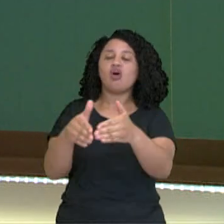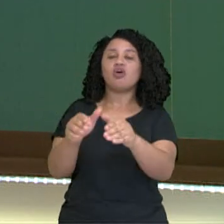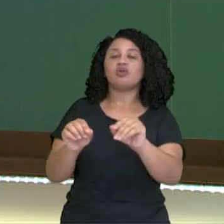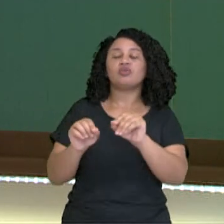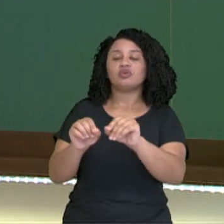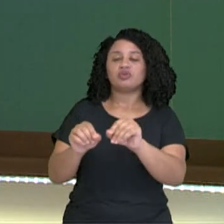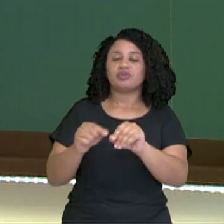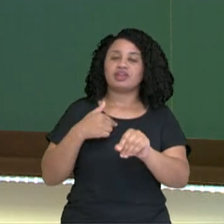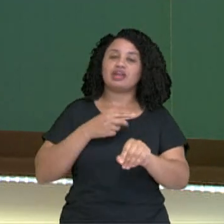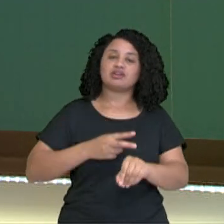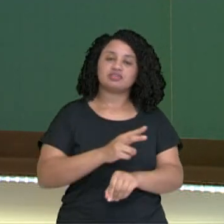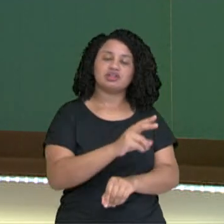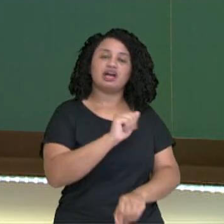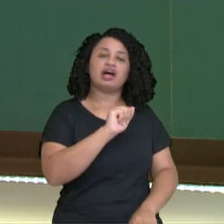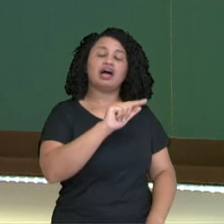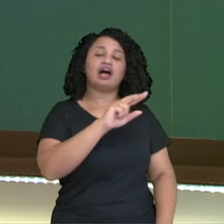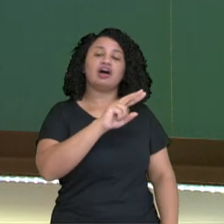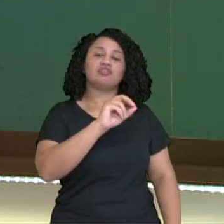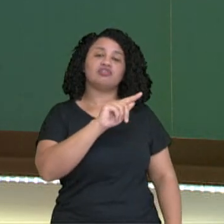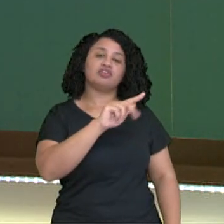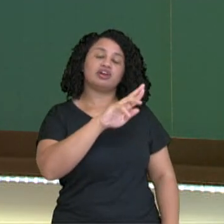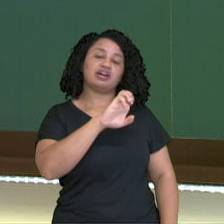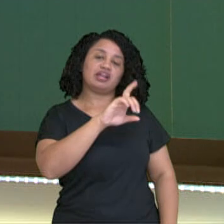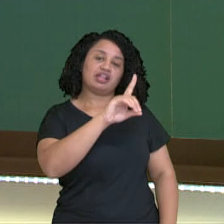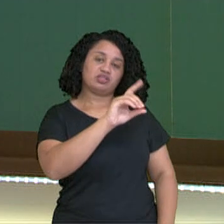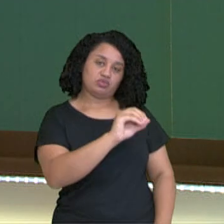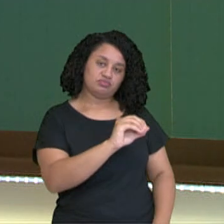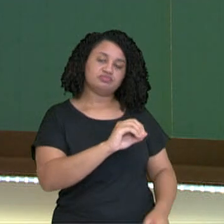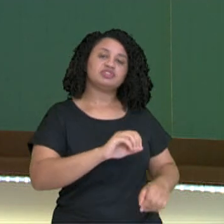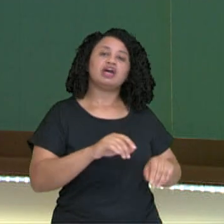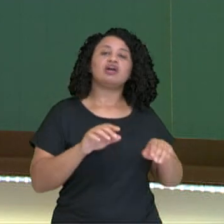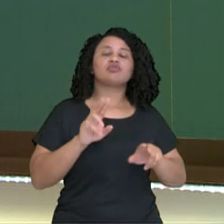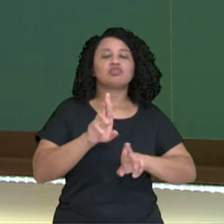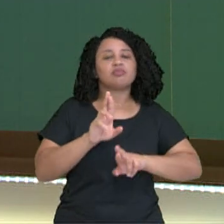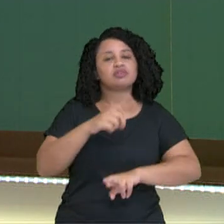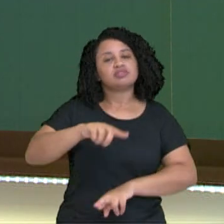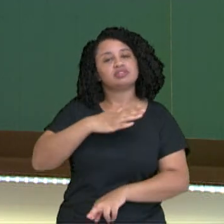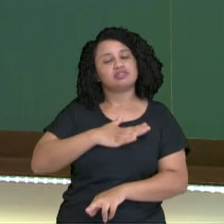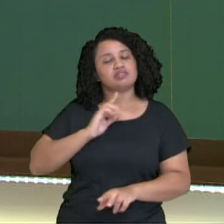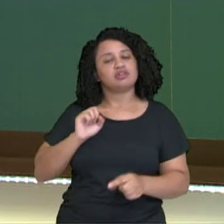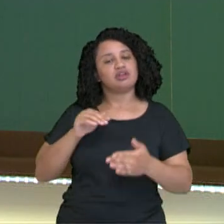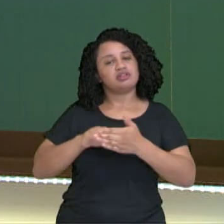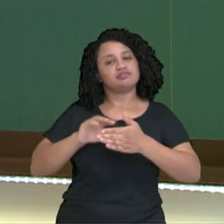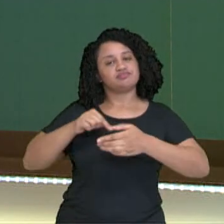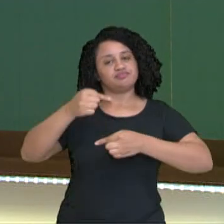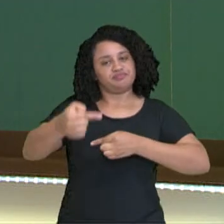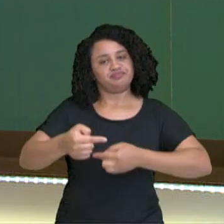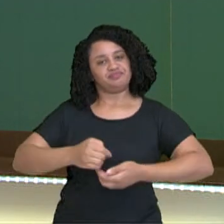constante de Avogadro e ao volume molar. Espero que tenham gostado. Até breve.